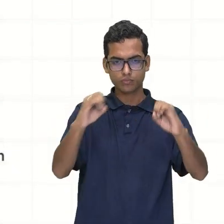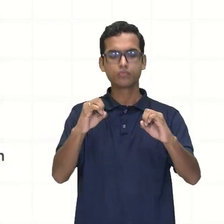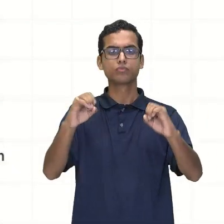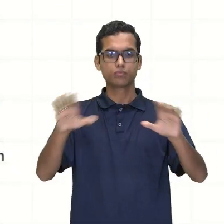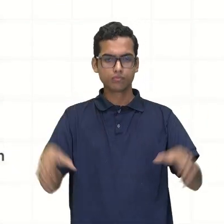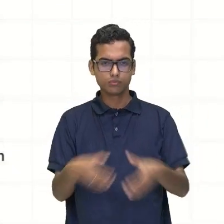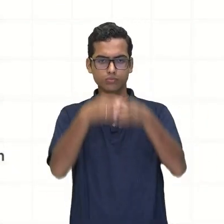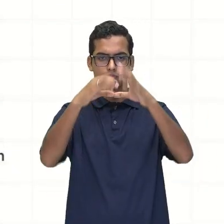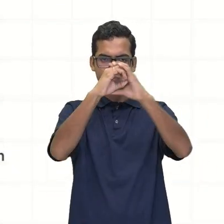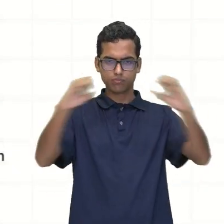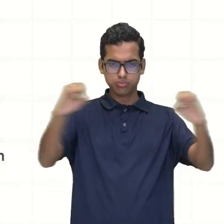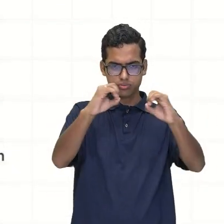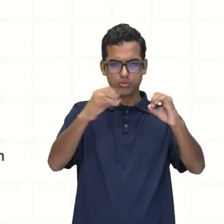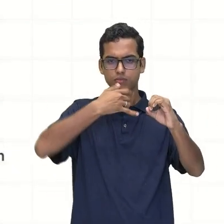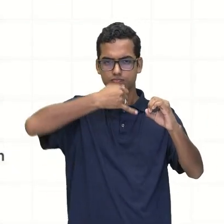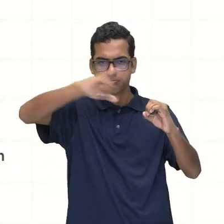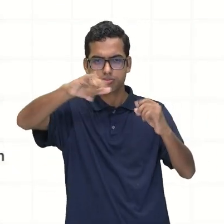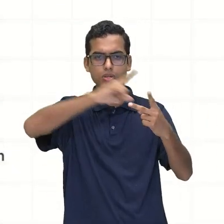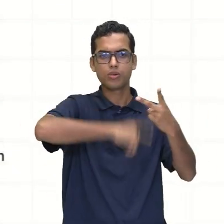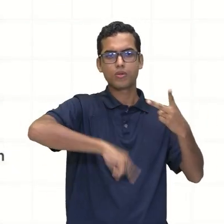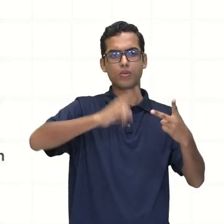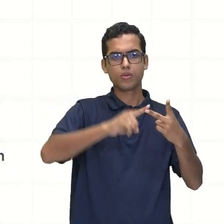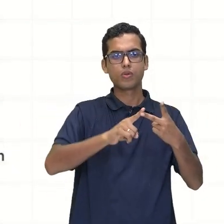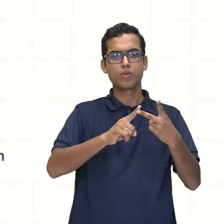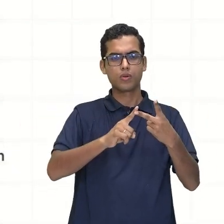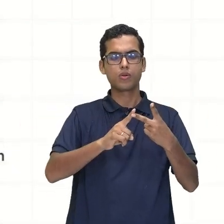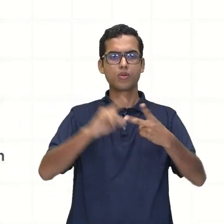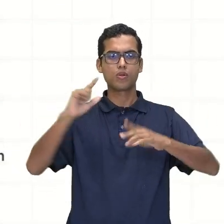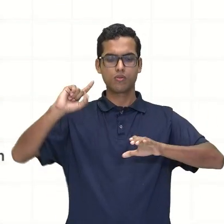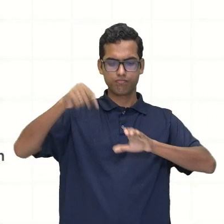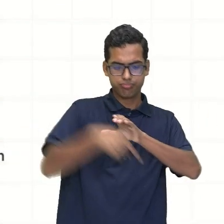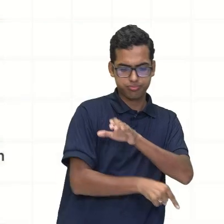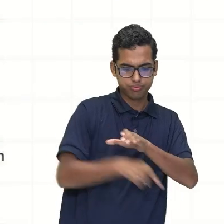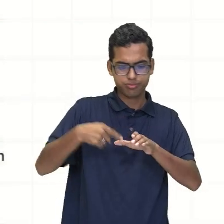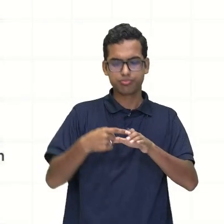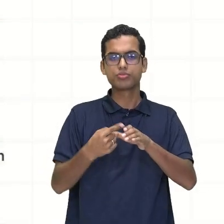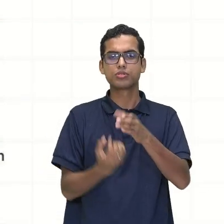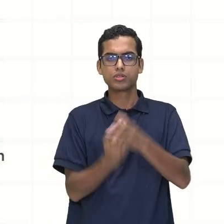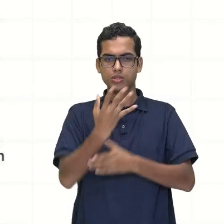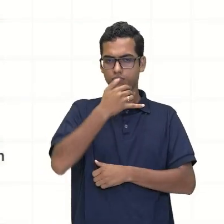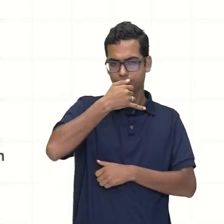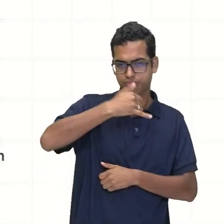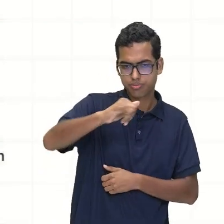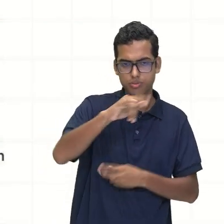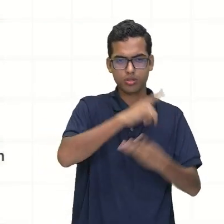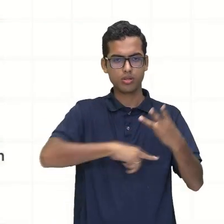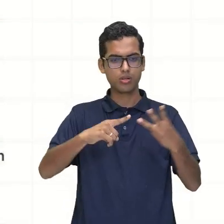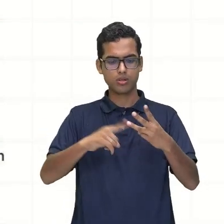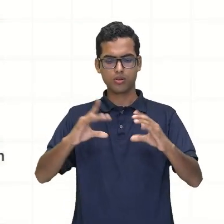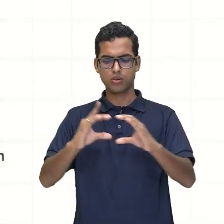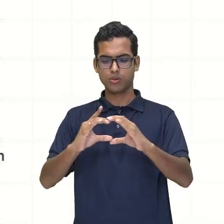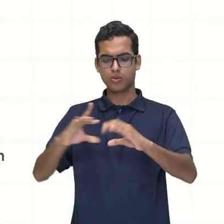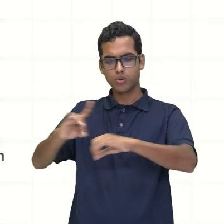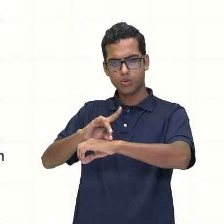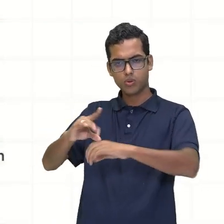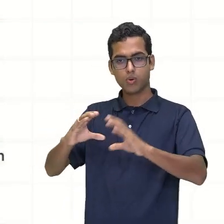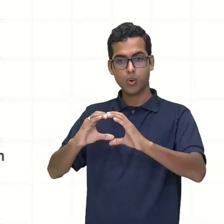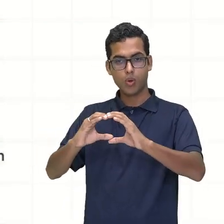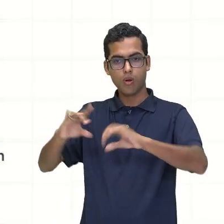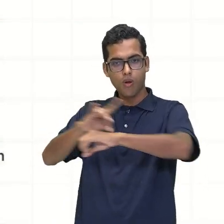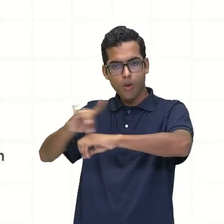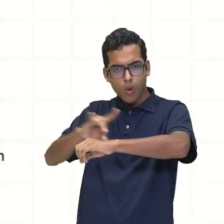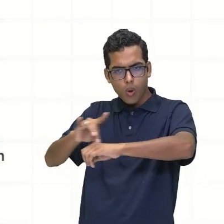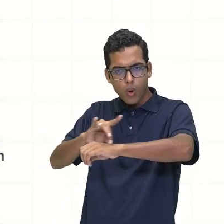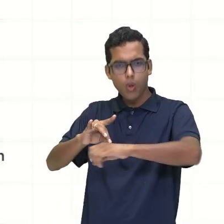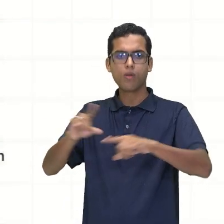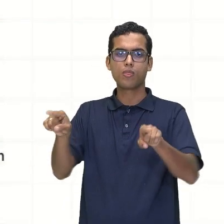gás natural e também o óleo de combustível fóssil, né? E todos eles gerando ali